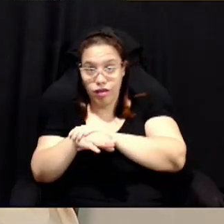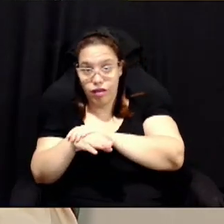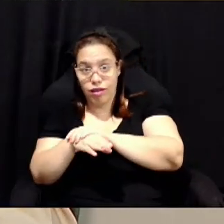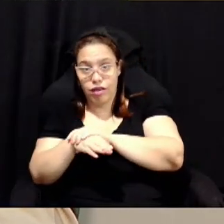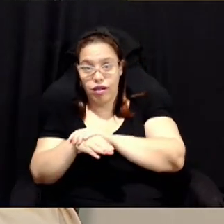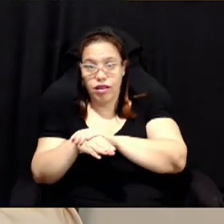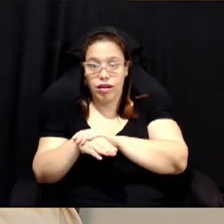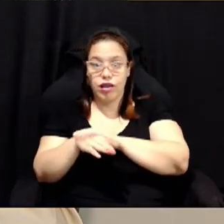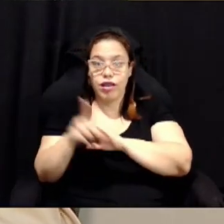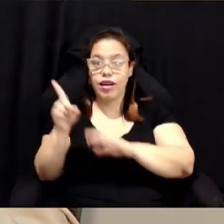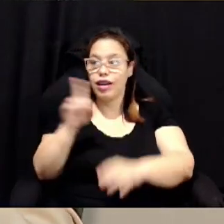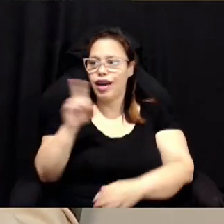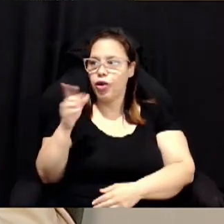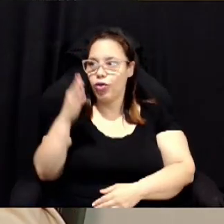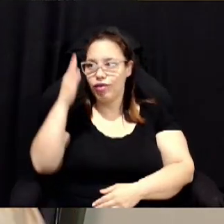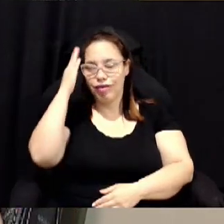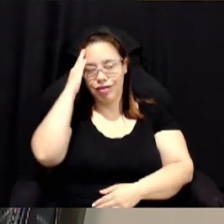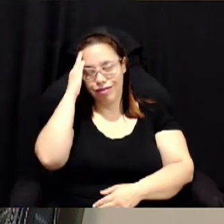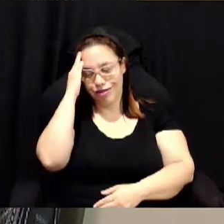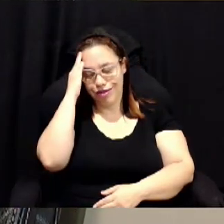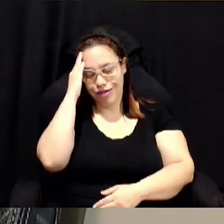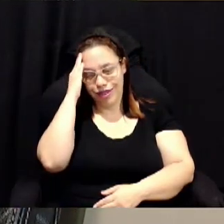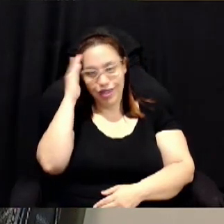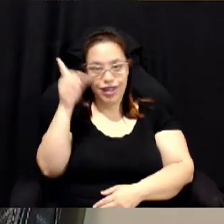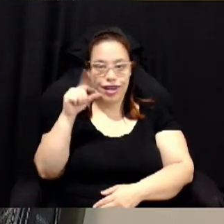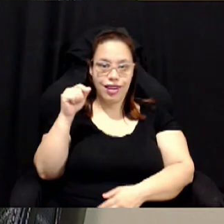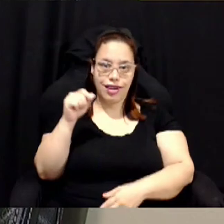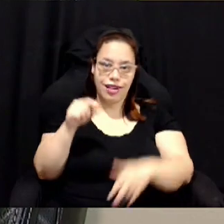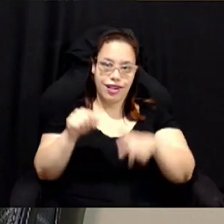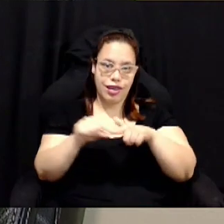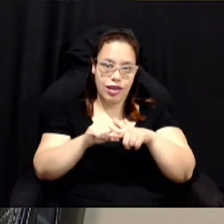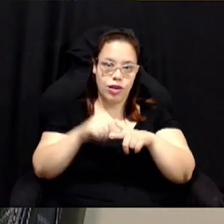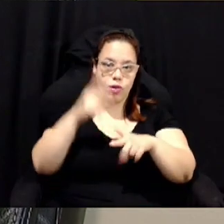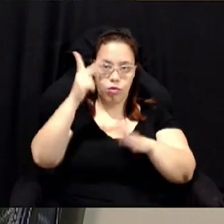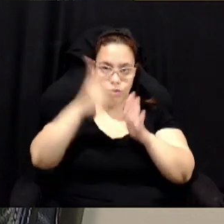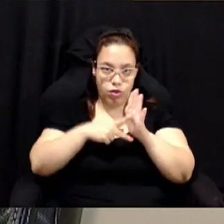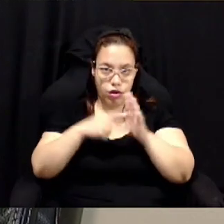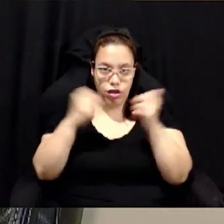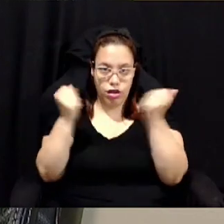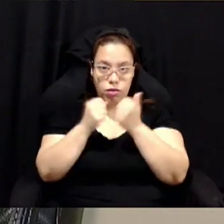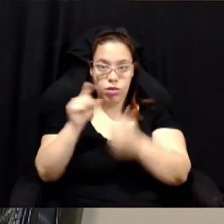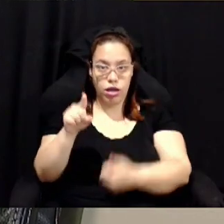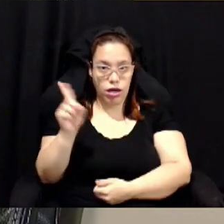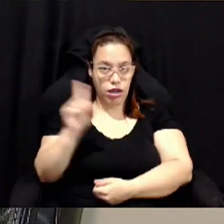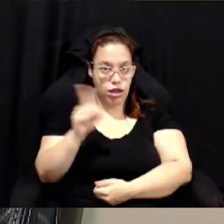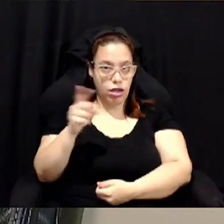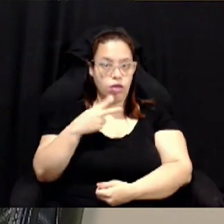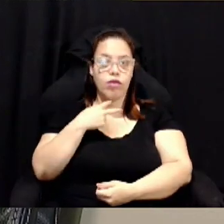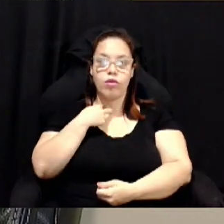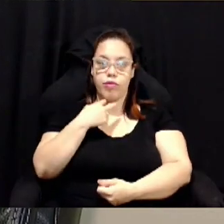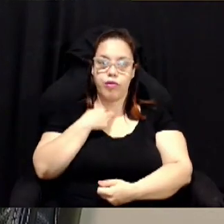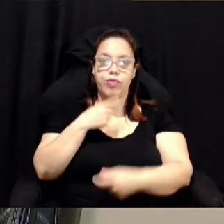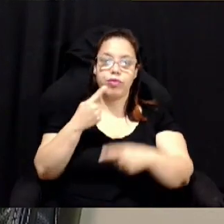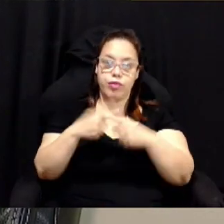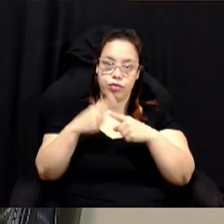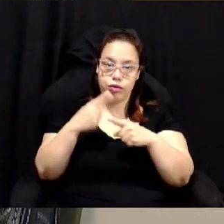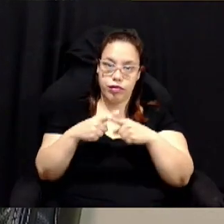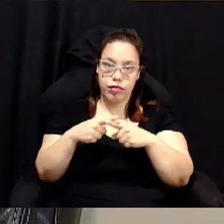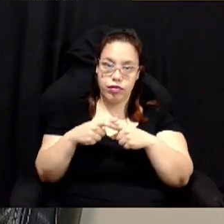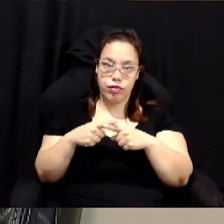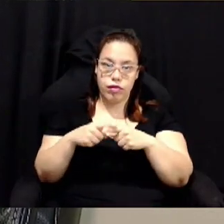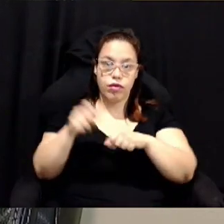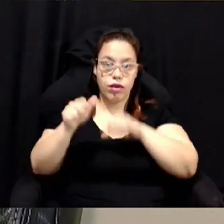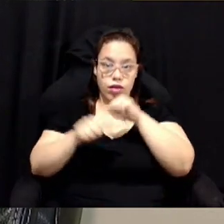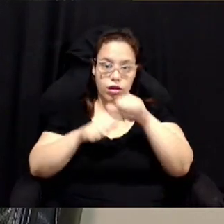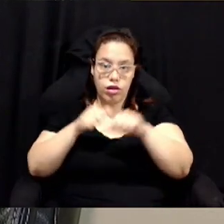hipótese nenhuma. A gente tem que escolher um tênis próprio para exercício. Para eles, não pode pôr. Por quê? Como eles não trocam calor, eles trocam